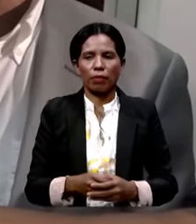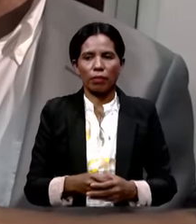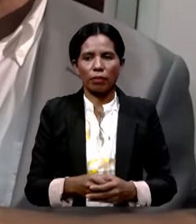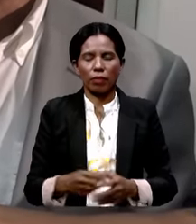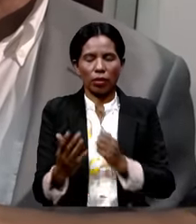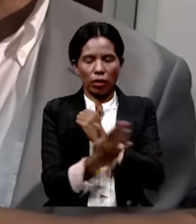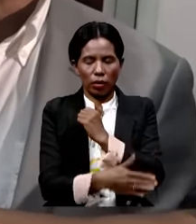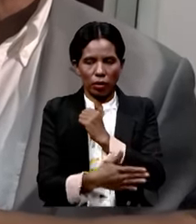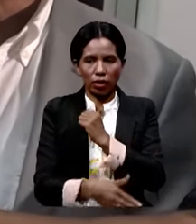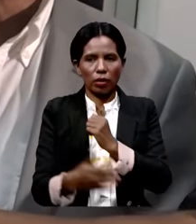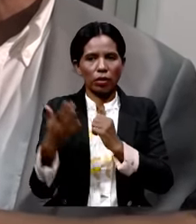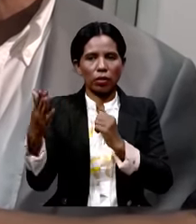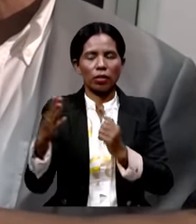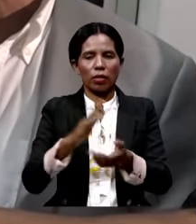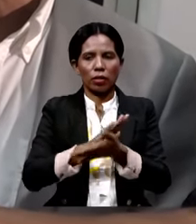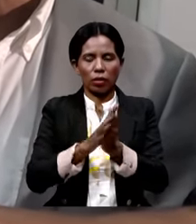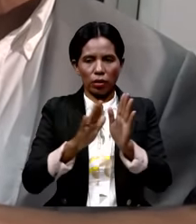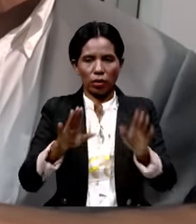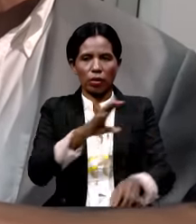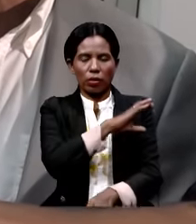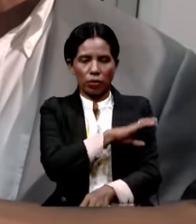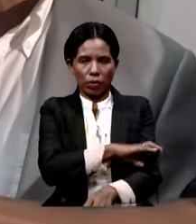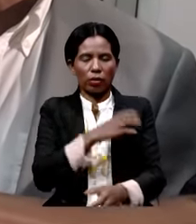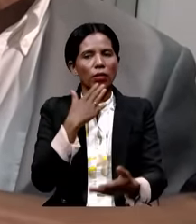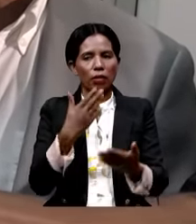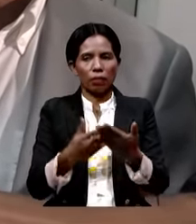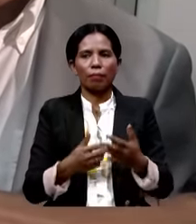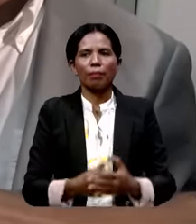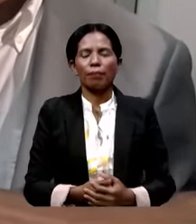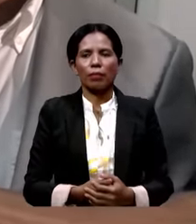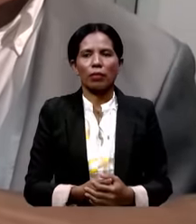nação e ela. Estabilidade e segurança em Lara. Então,